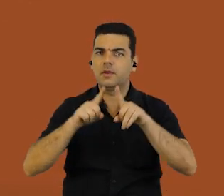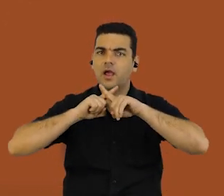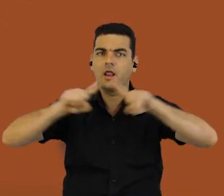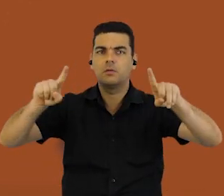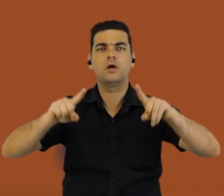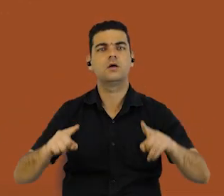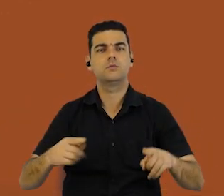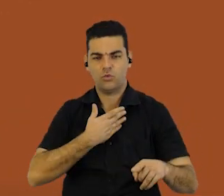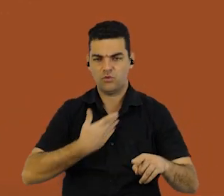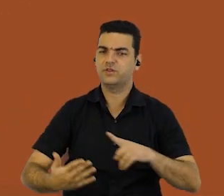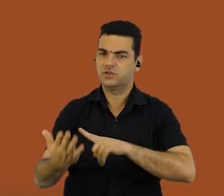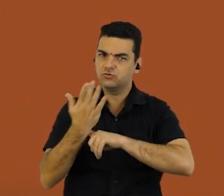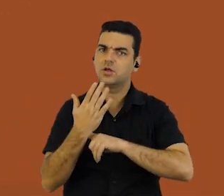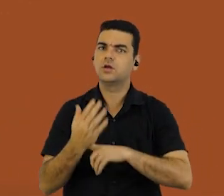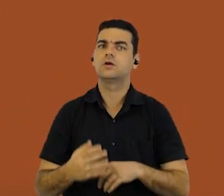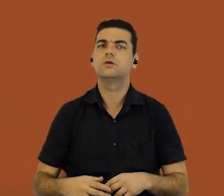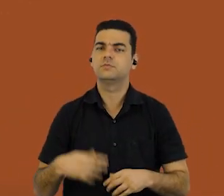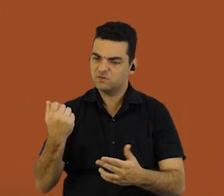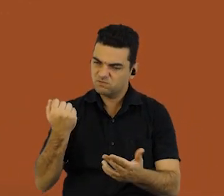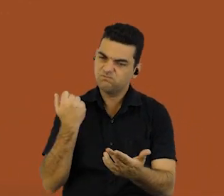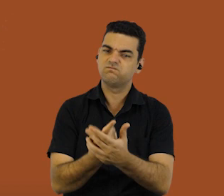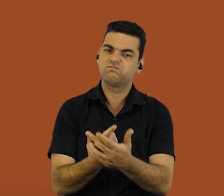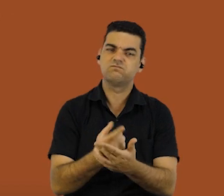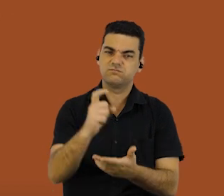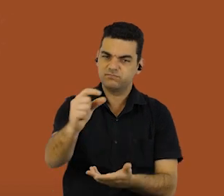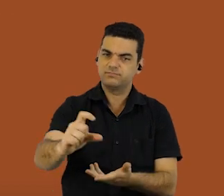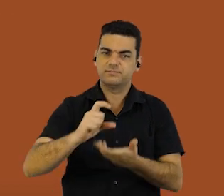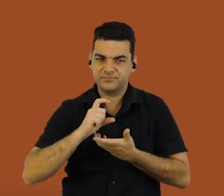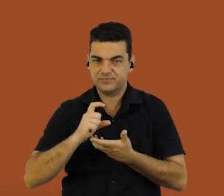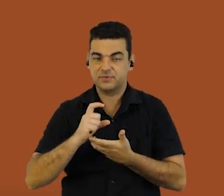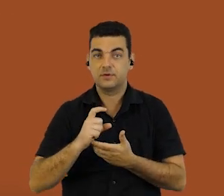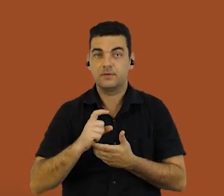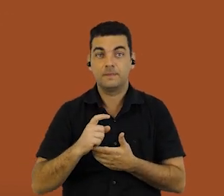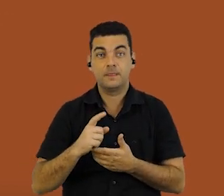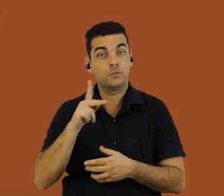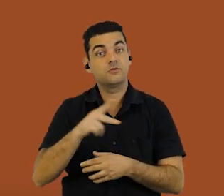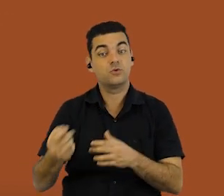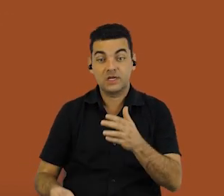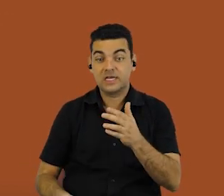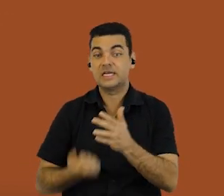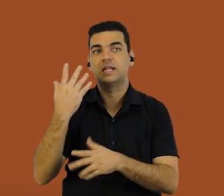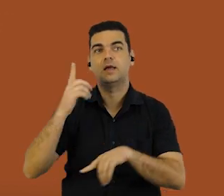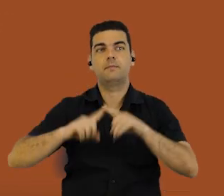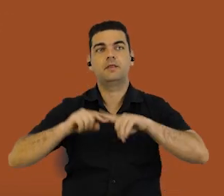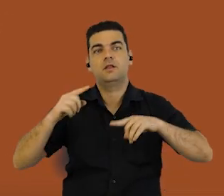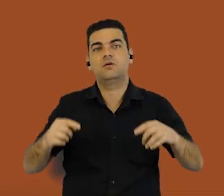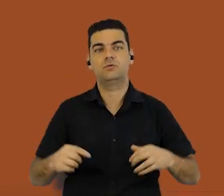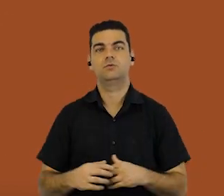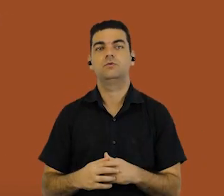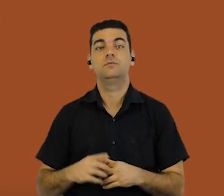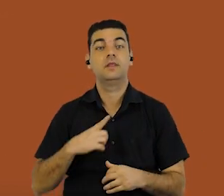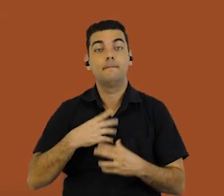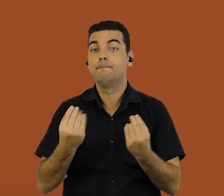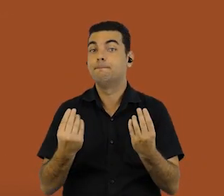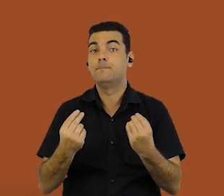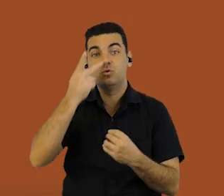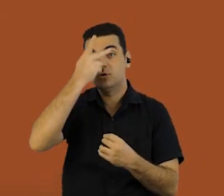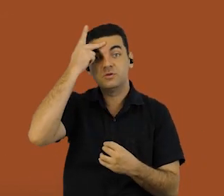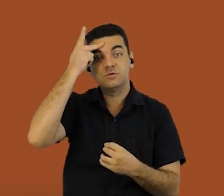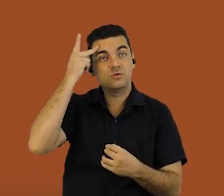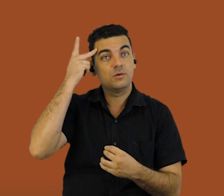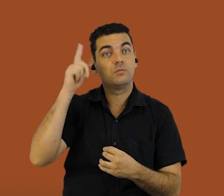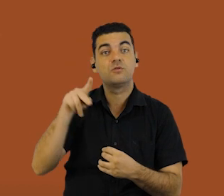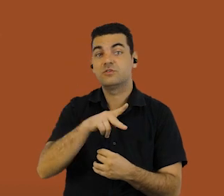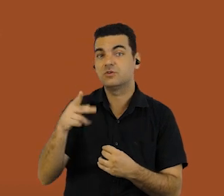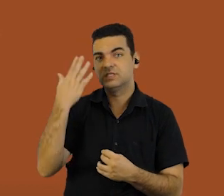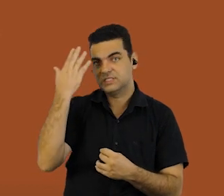para que tenha financiamento para que se produza mais materiais, né? Que tem gente capacitada para fazer